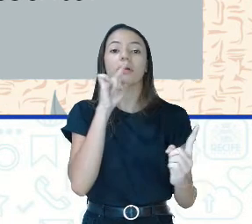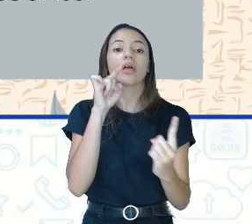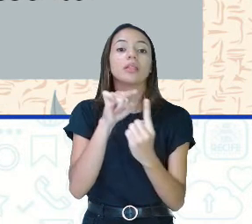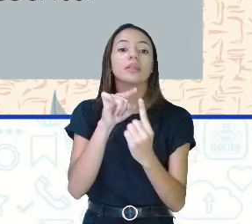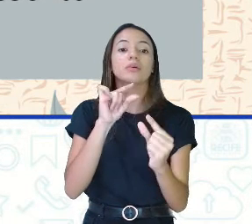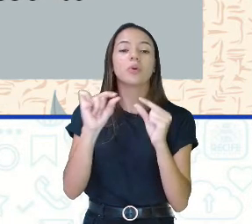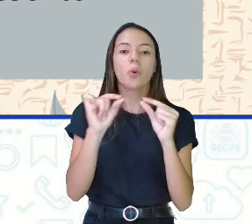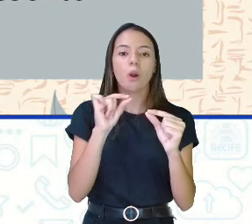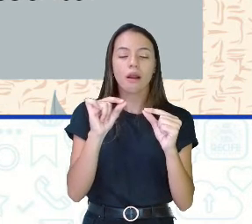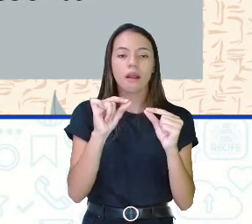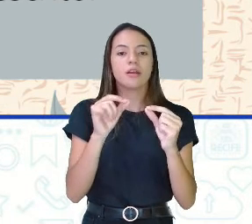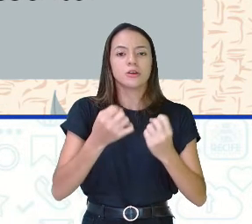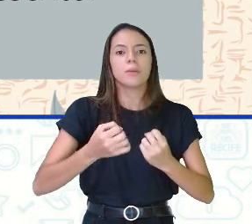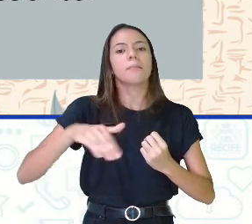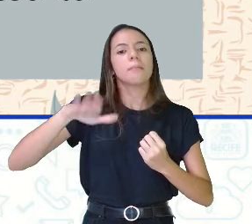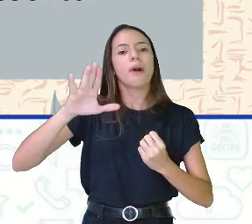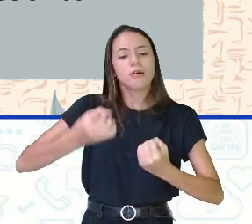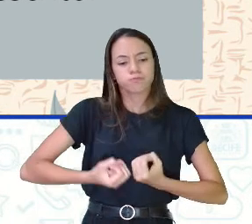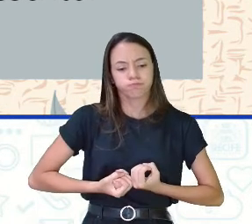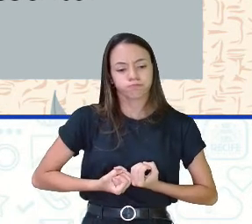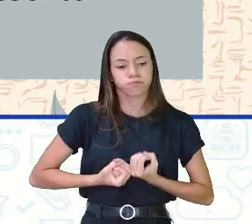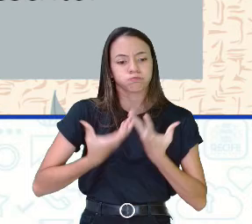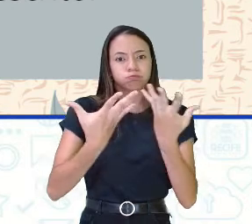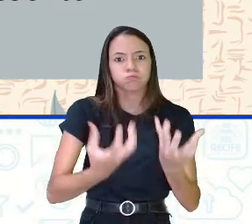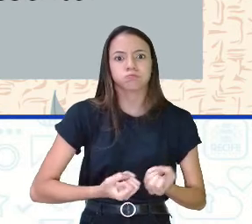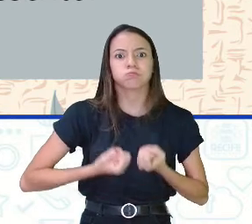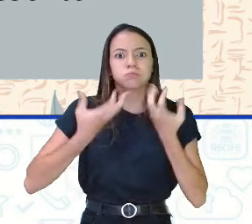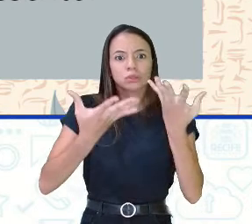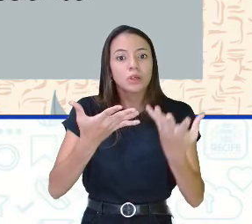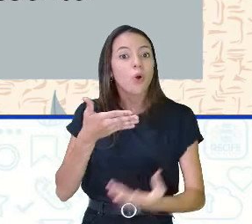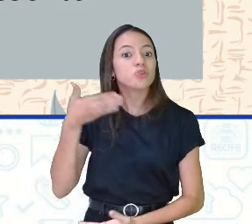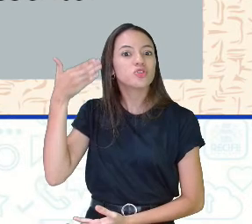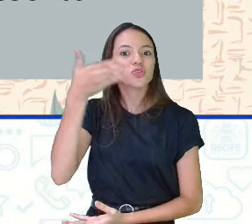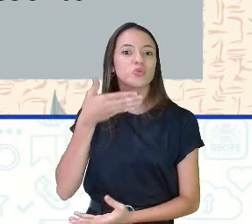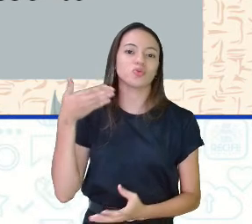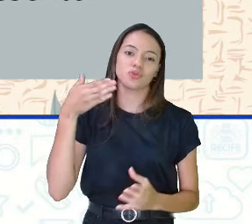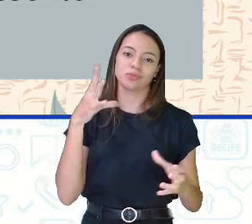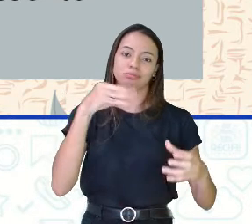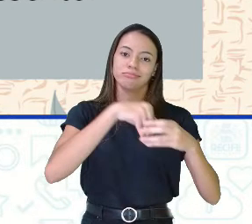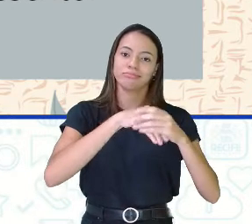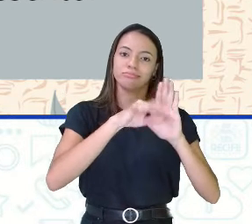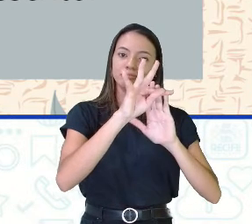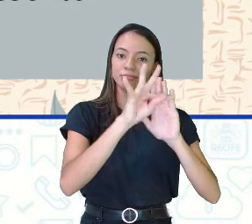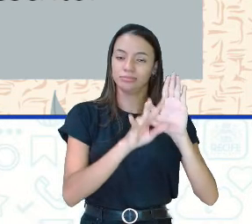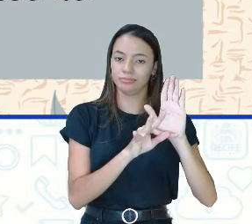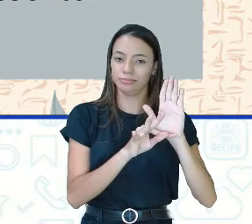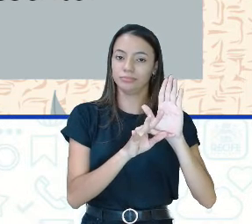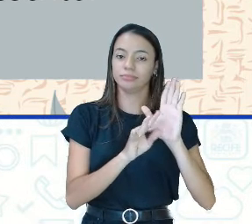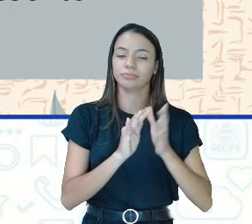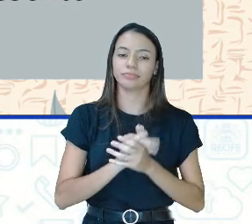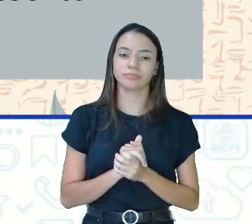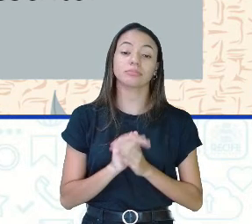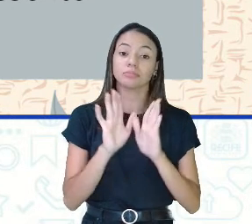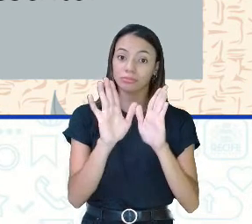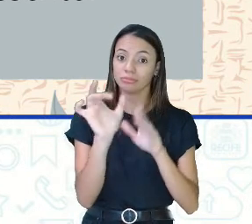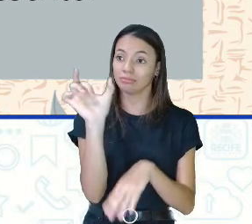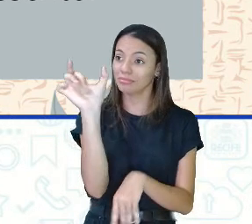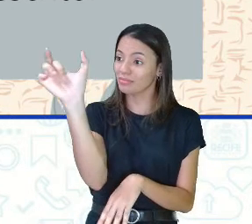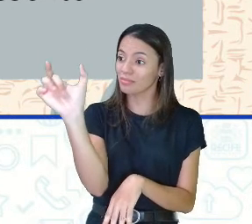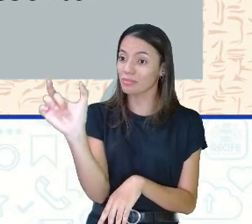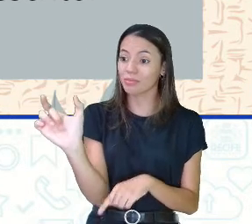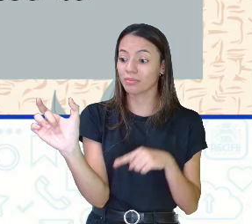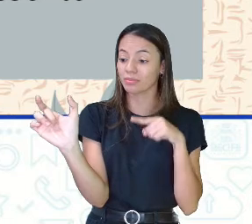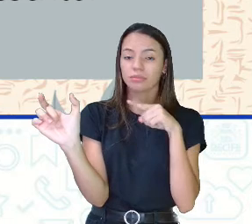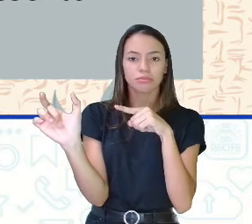maior expressividade ao discurso enunciado. Embora sejam termos que se aproximem,